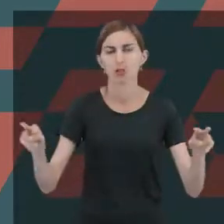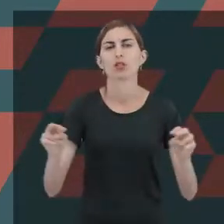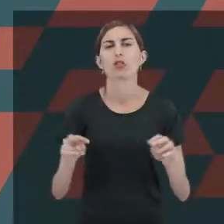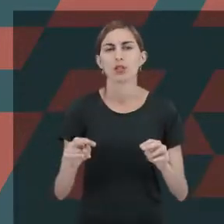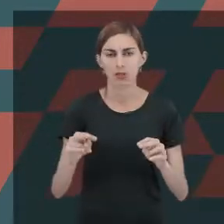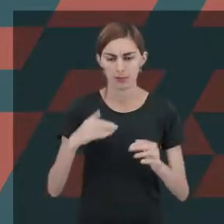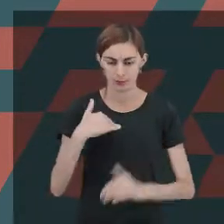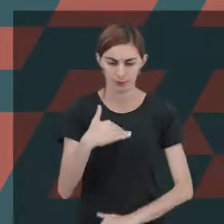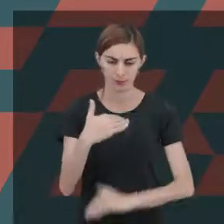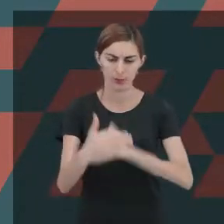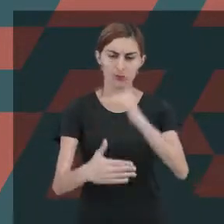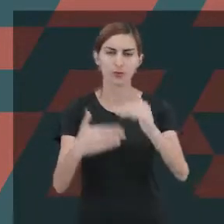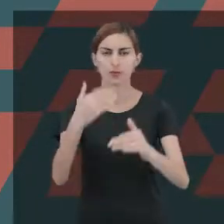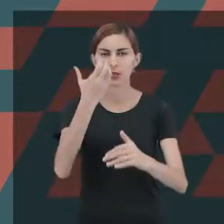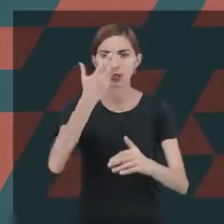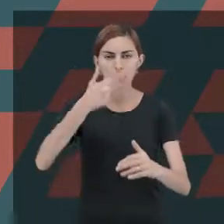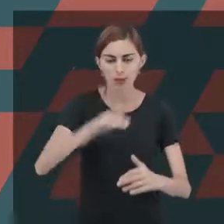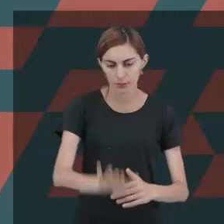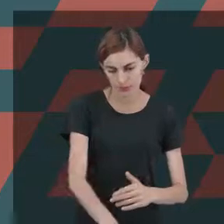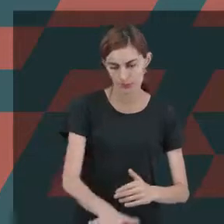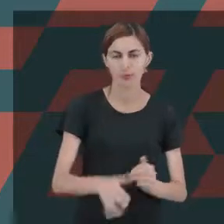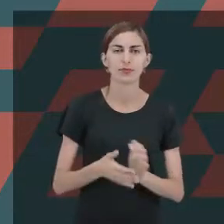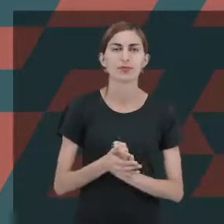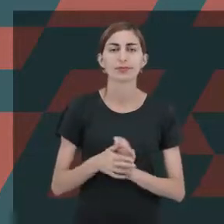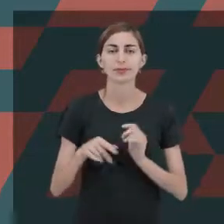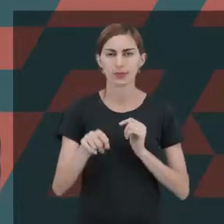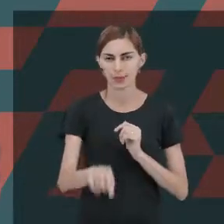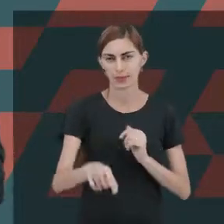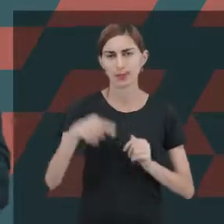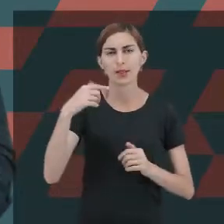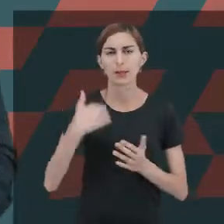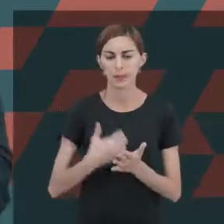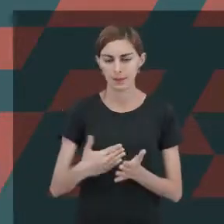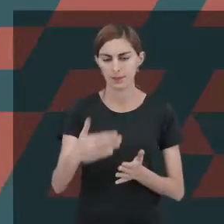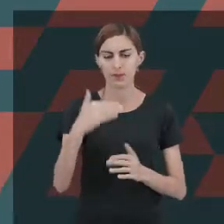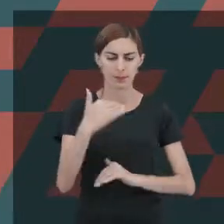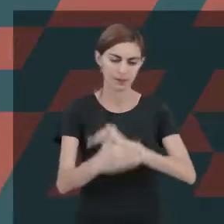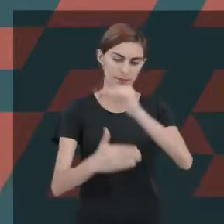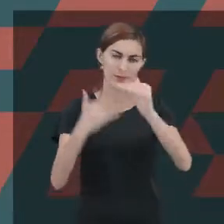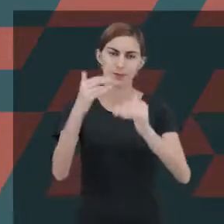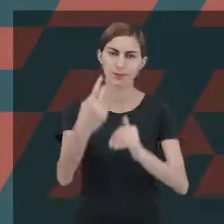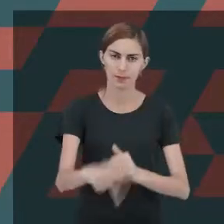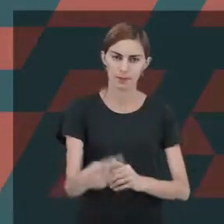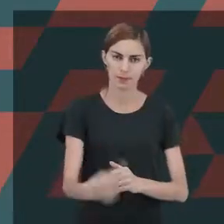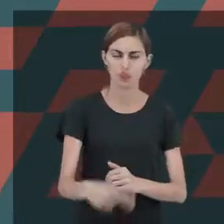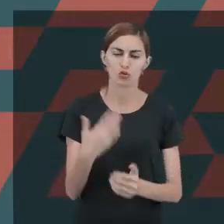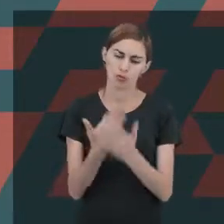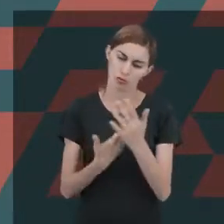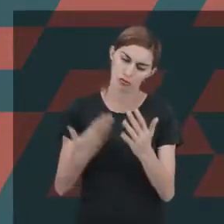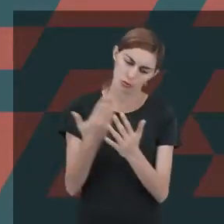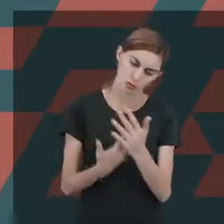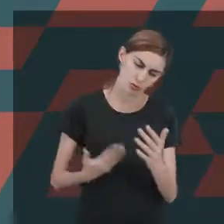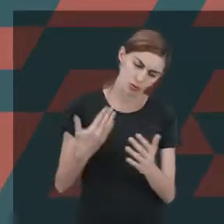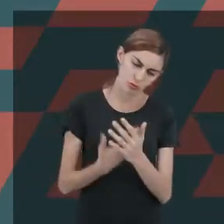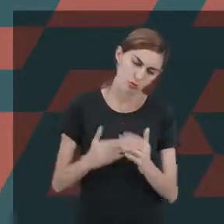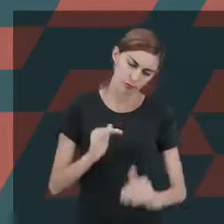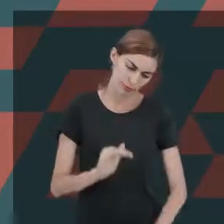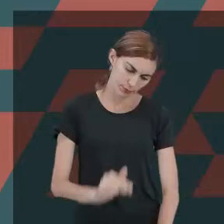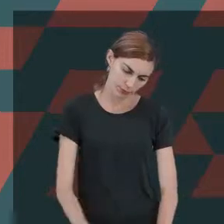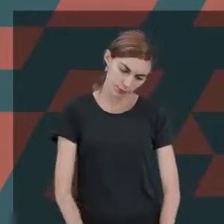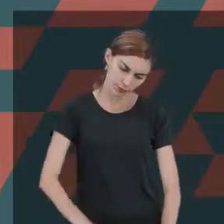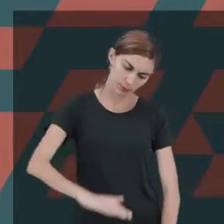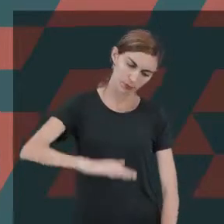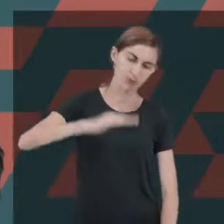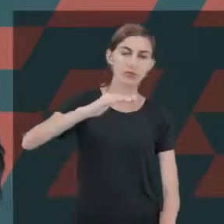olhar para o desenvolvimento da criança. E aí, a princípio, o desenvolvimento e o estudo do desenvolvimento,